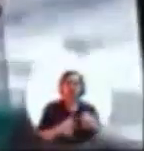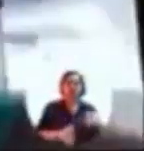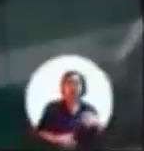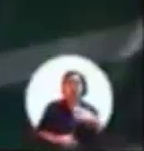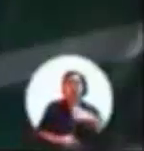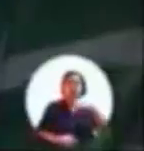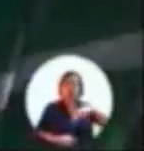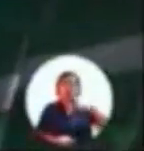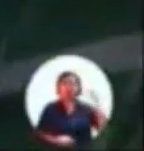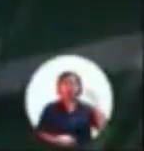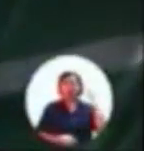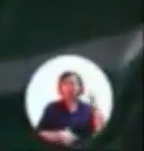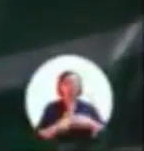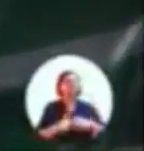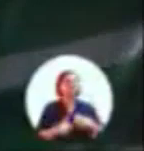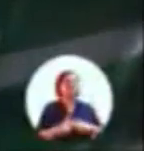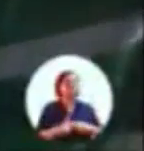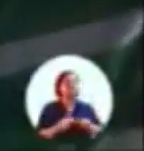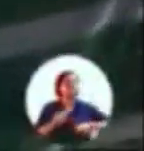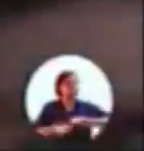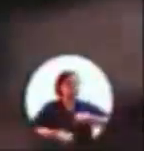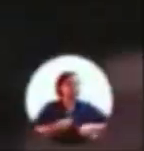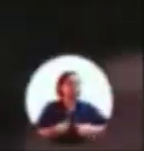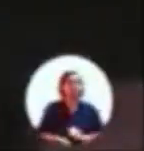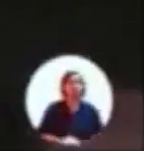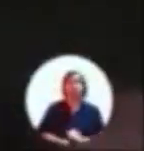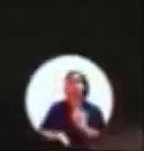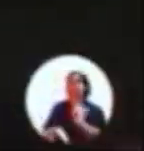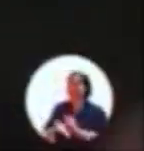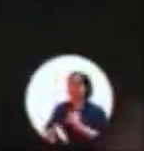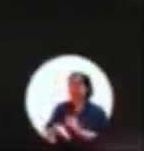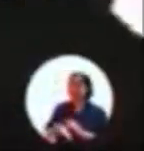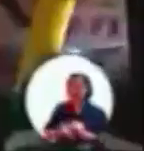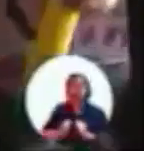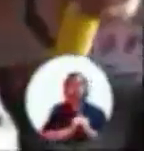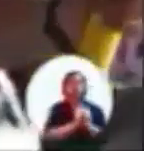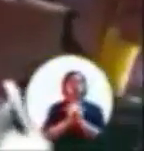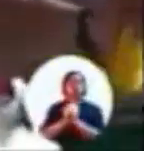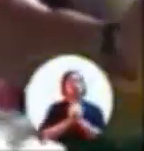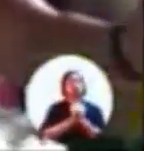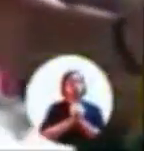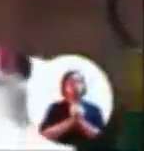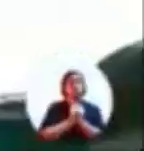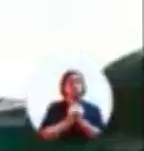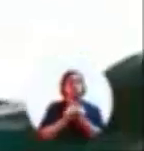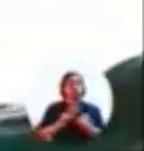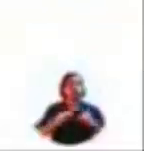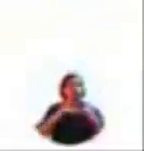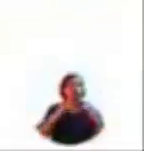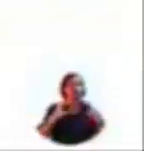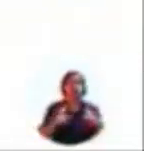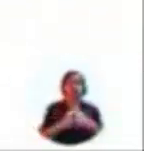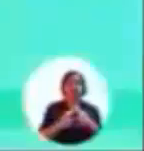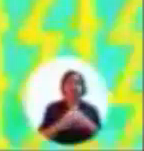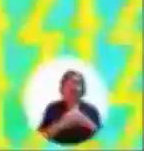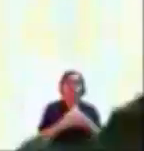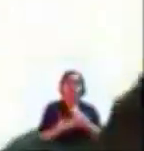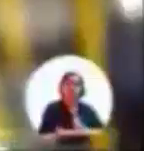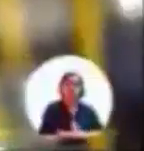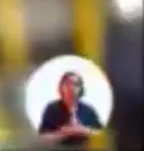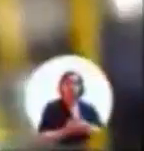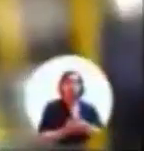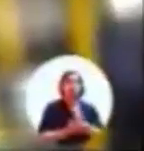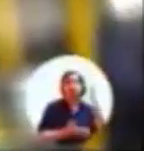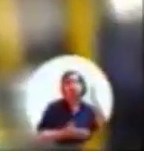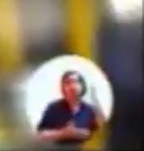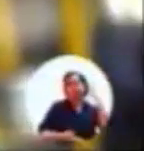comigo. Trabalha tanto, cara. De passar toda a gente pelotada desse jeito aqui. Eles vão só ter promessa, rapaz.